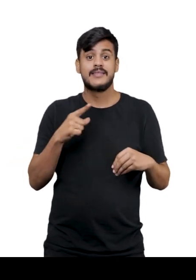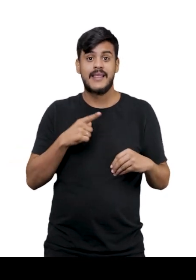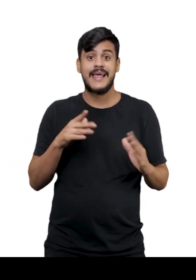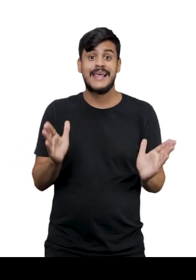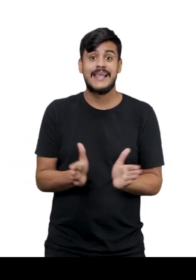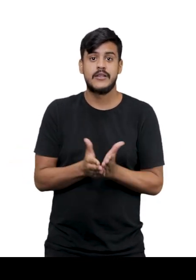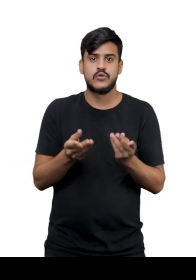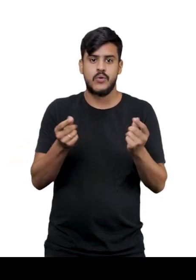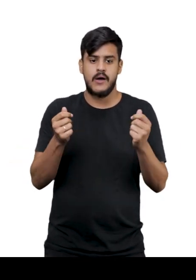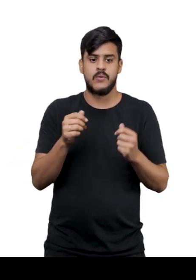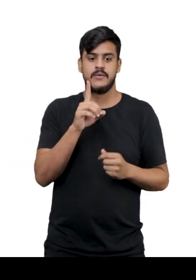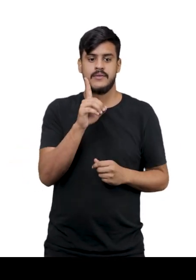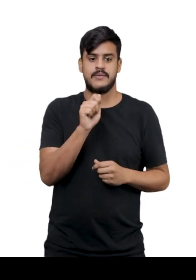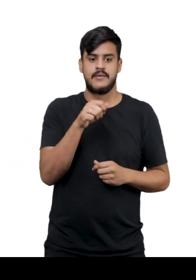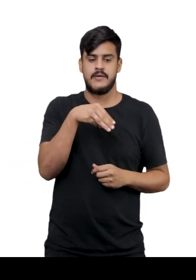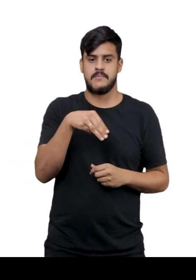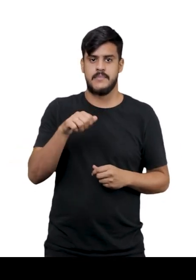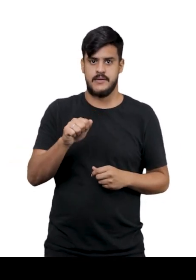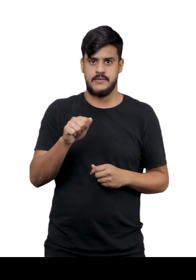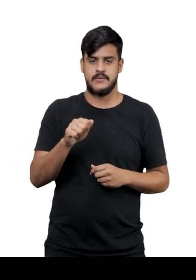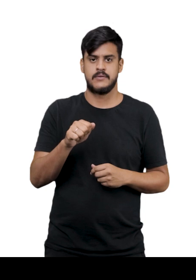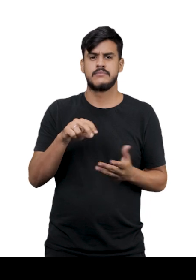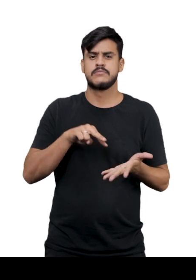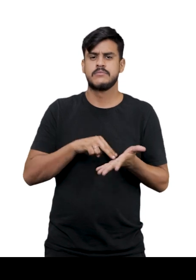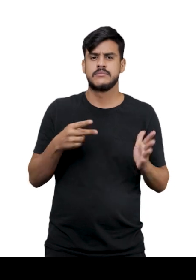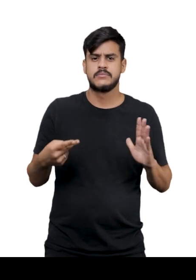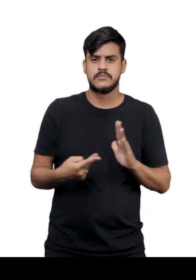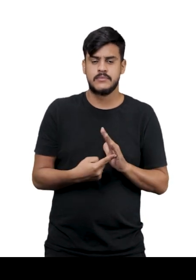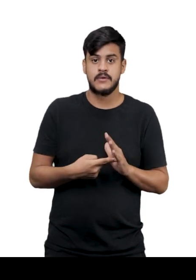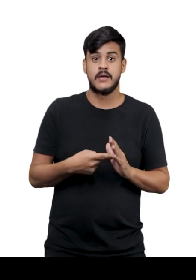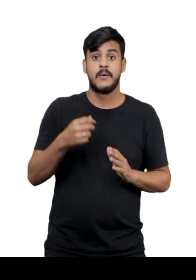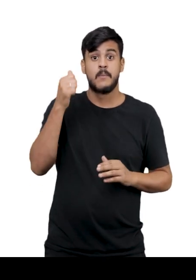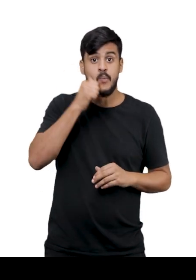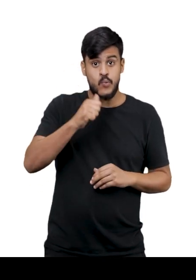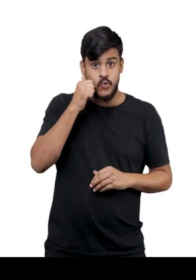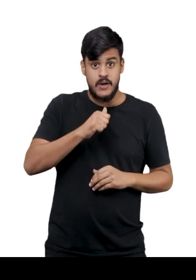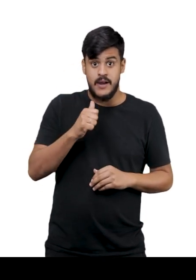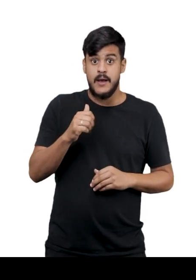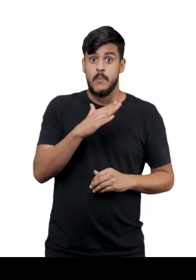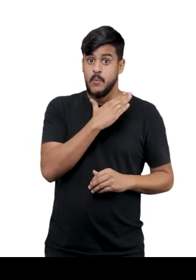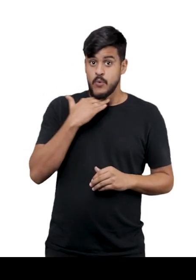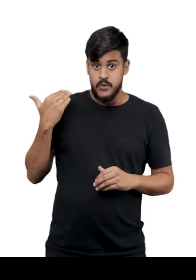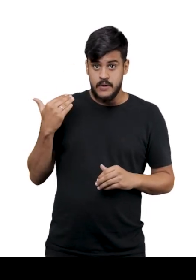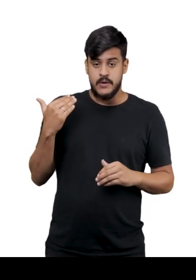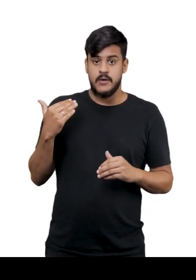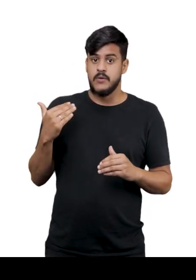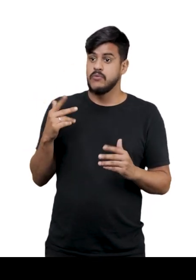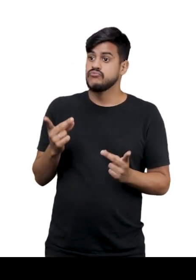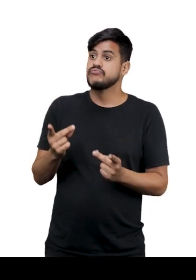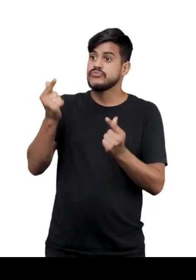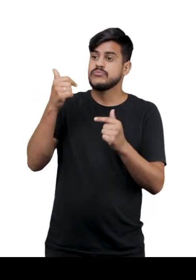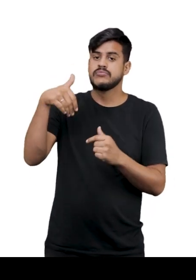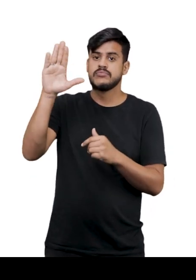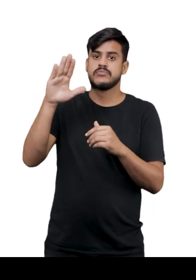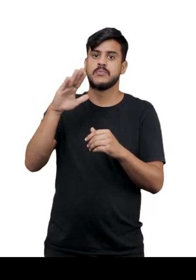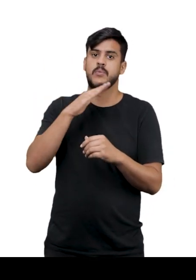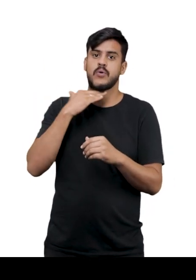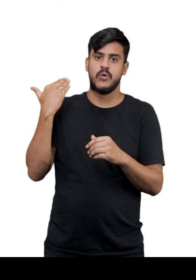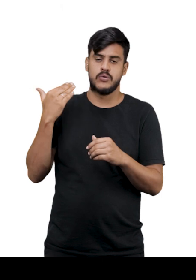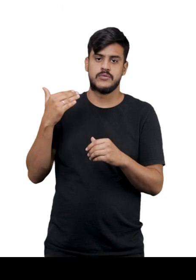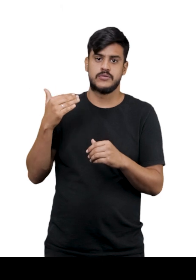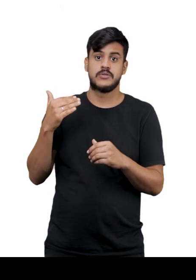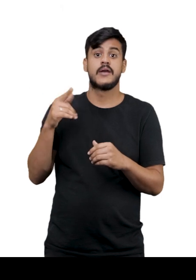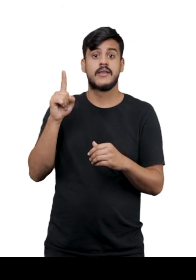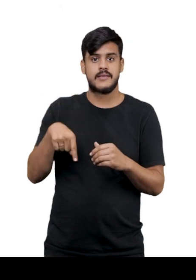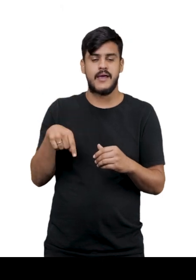empregadas no ritual Dama, que marca a partida das almas dos falecidos para o mundo dos mortos e é